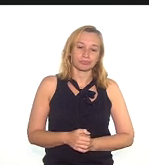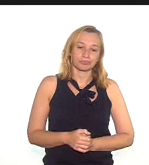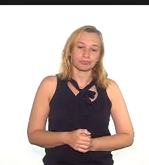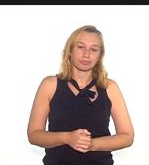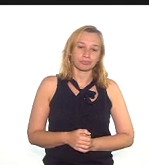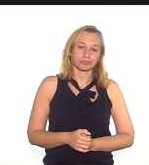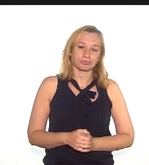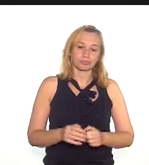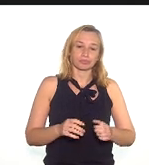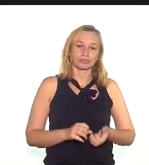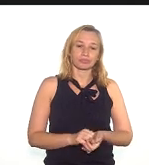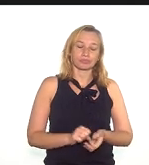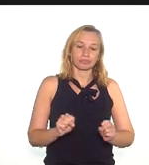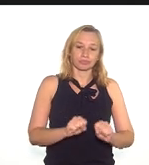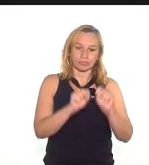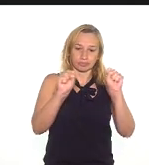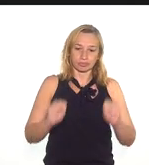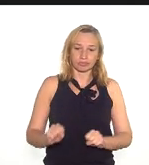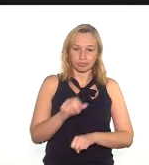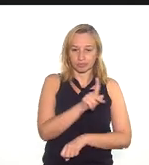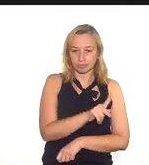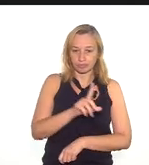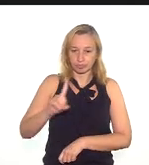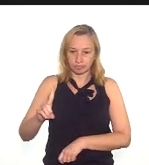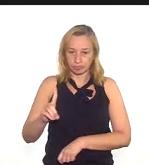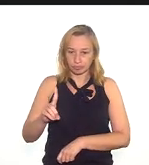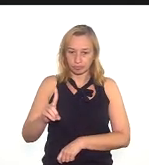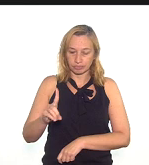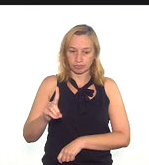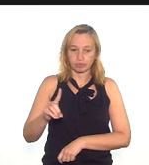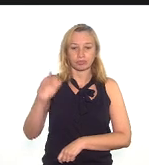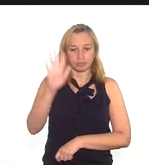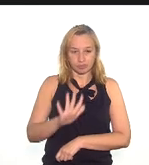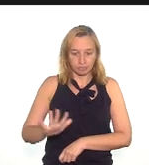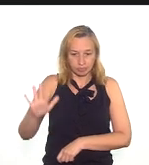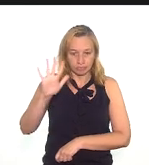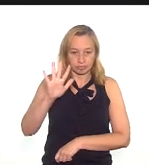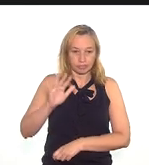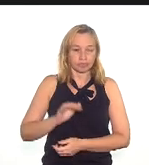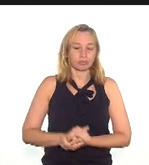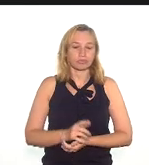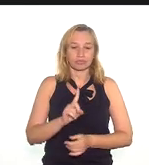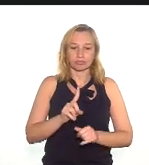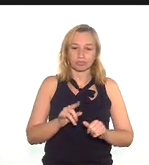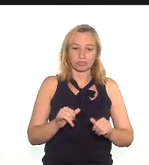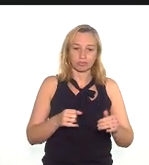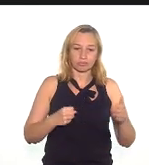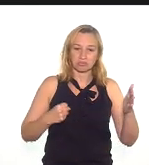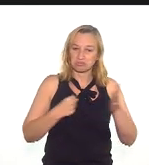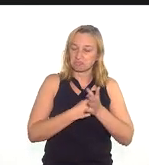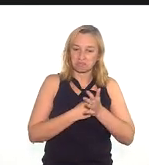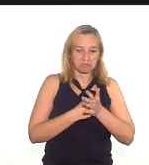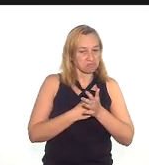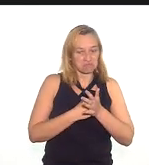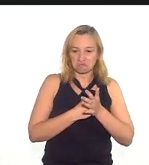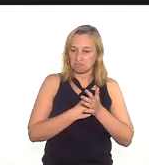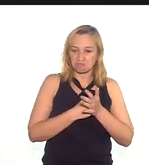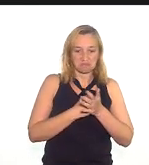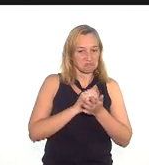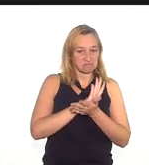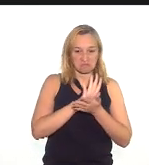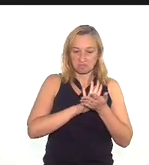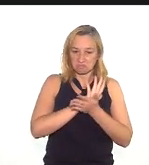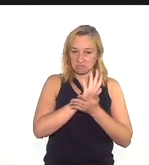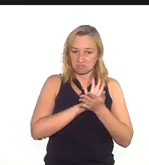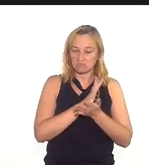no sistema de P&D nacional, na medida que eles não sofreram impacto